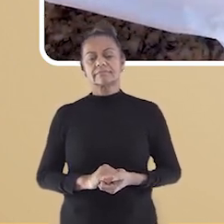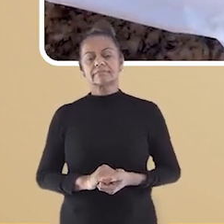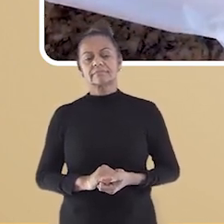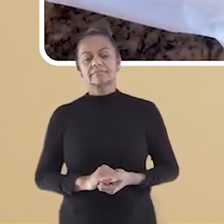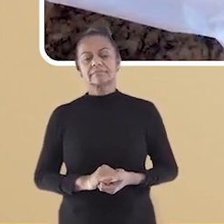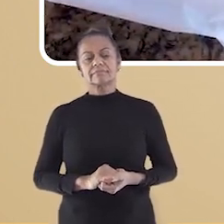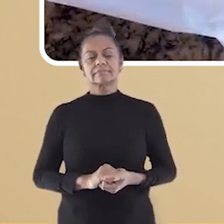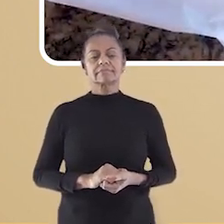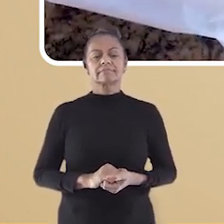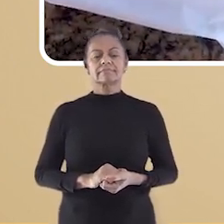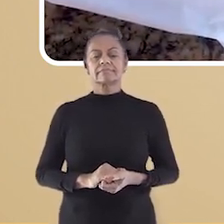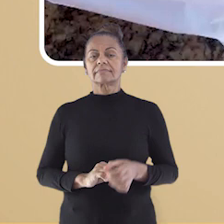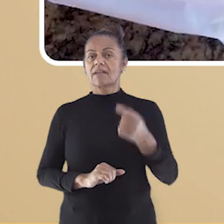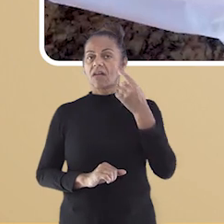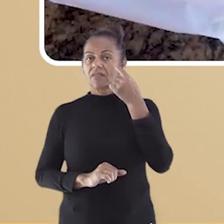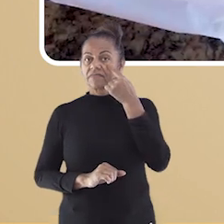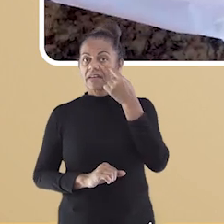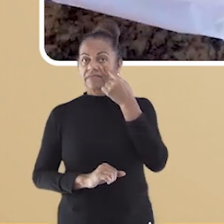331.